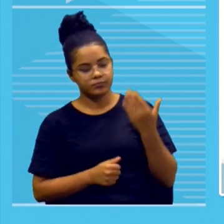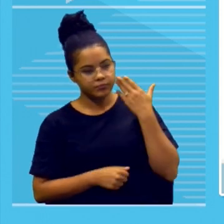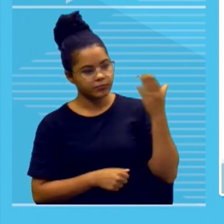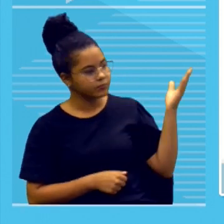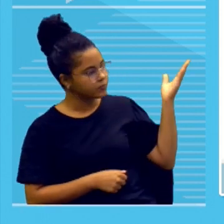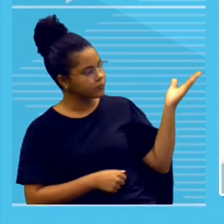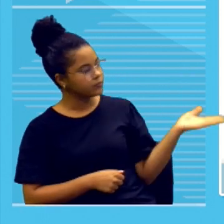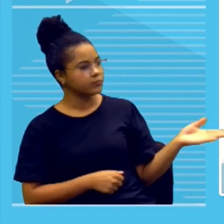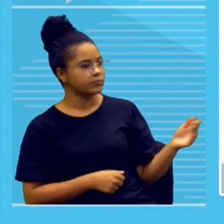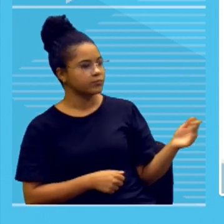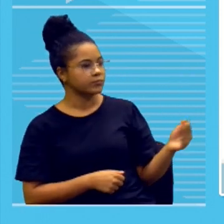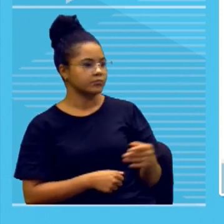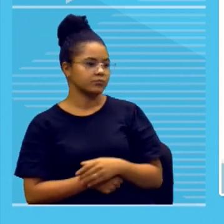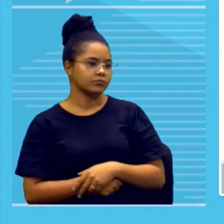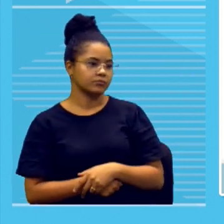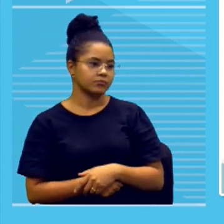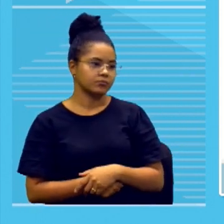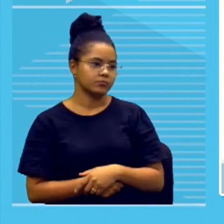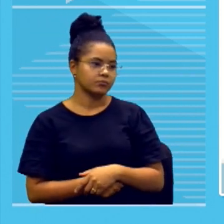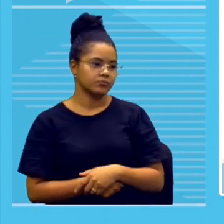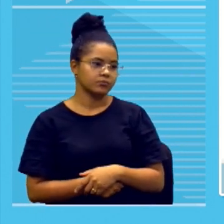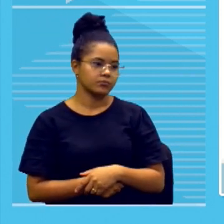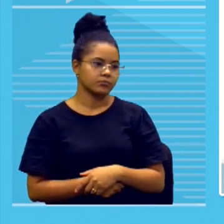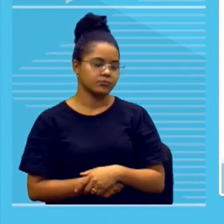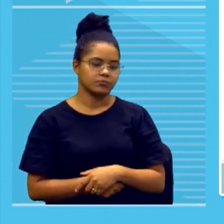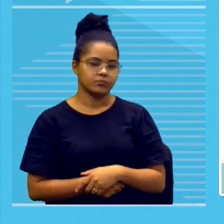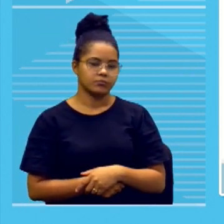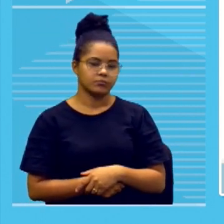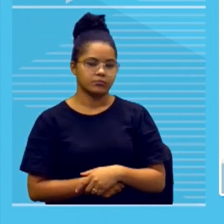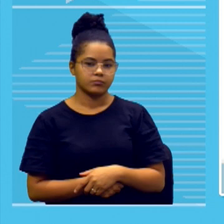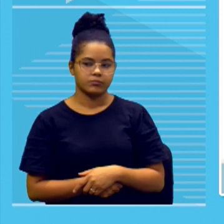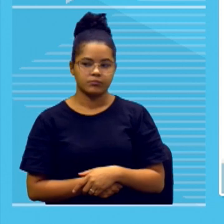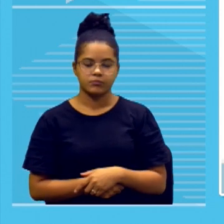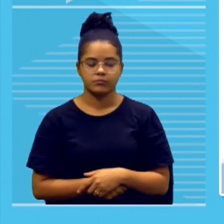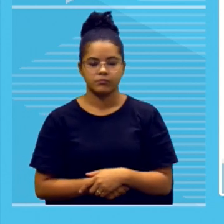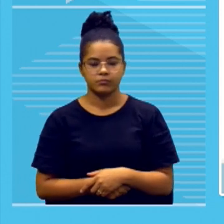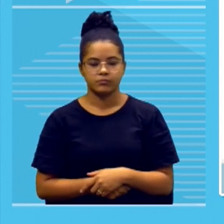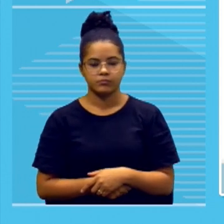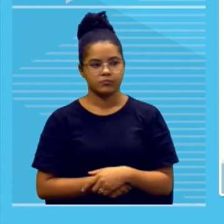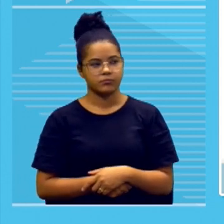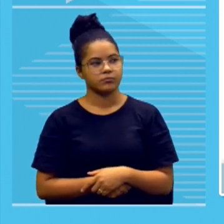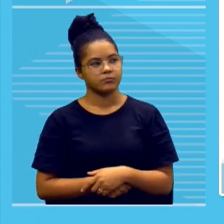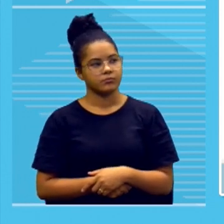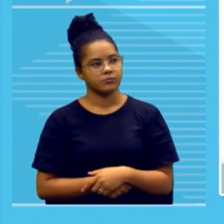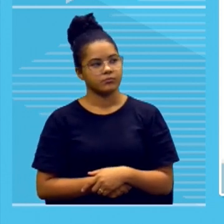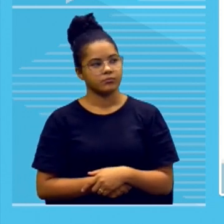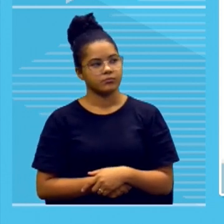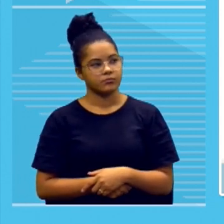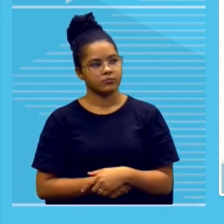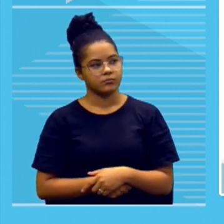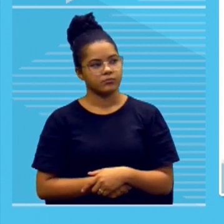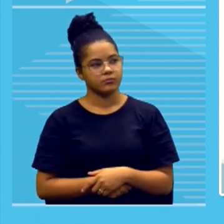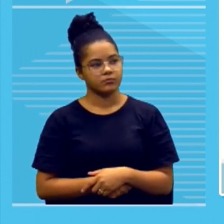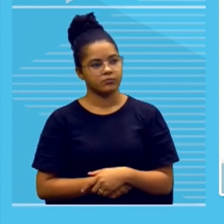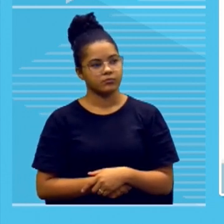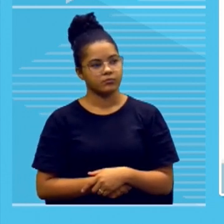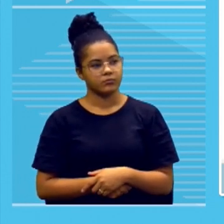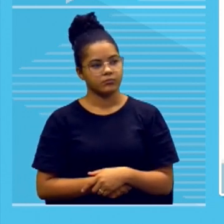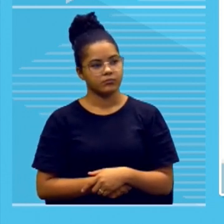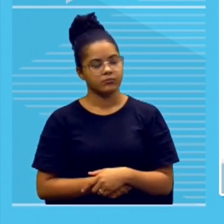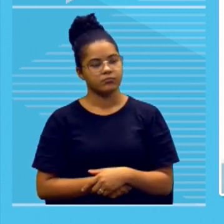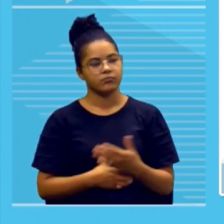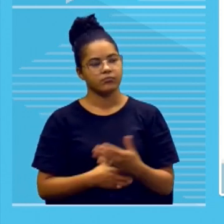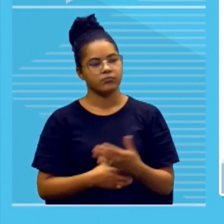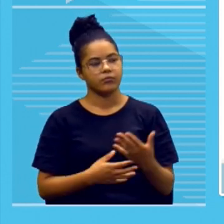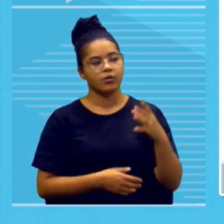Ele saiu bem cedo para trabalhar no dia seguinte. No dia seguinte, estaria lá no final da frase.